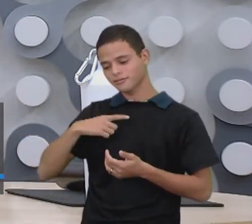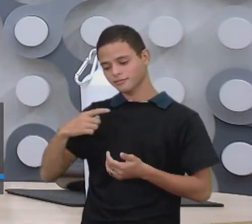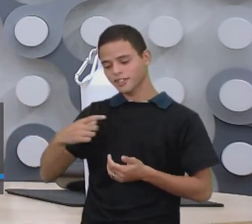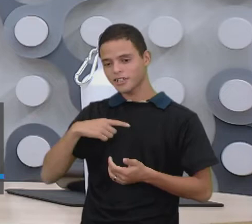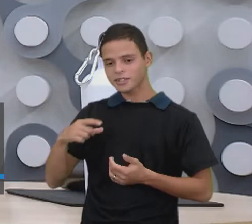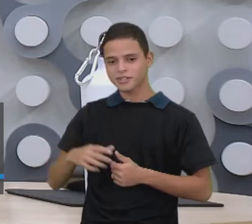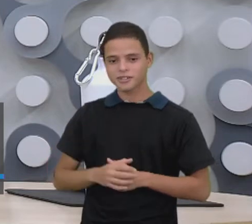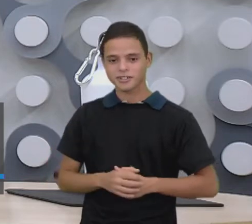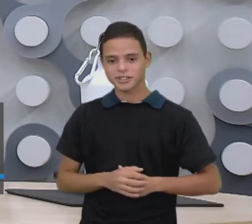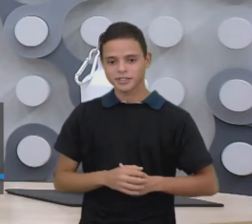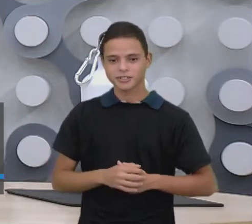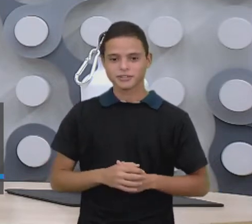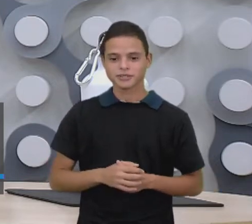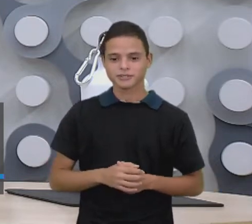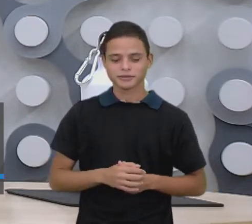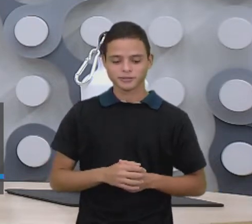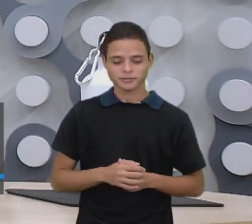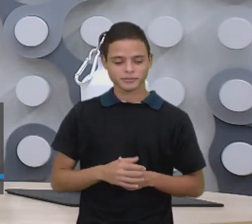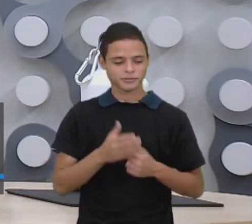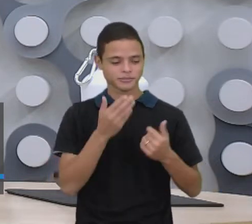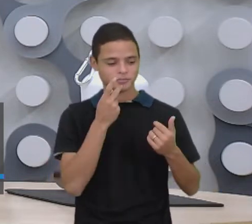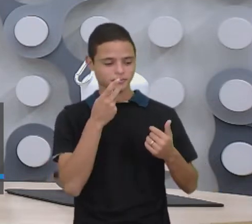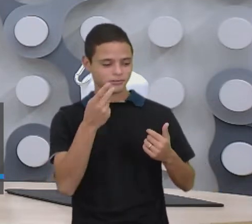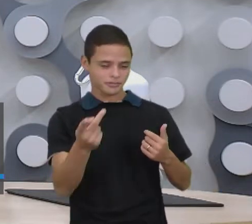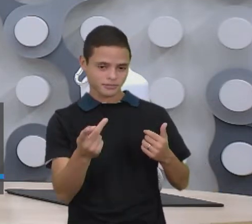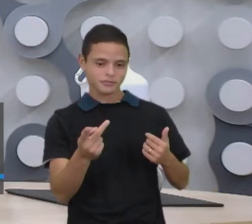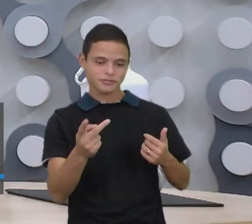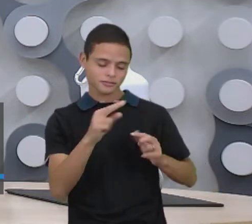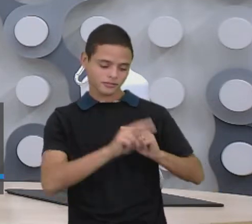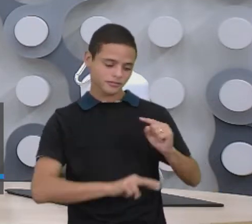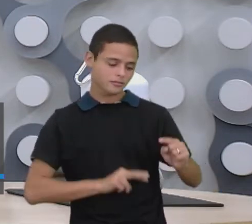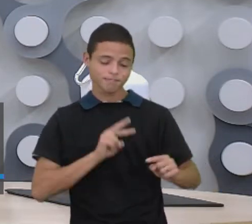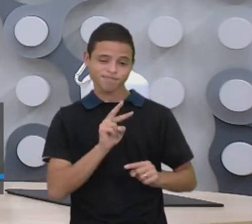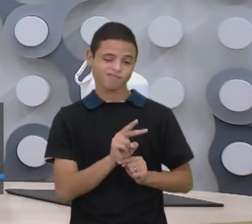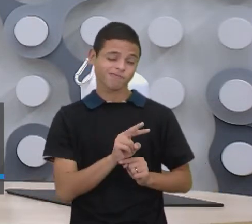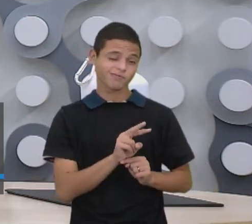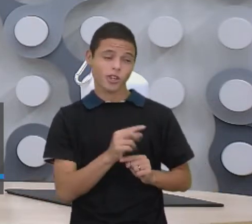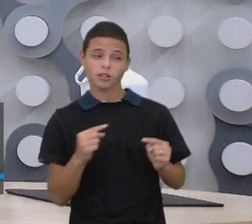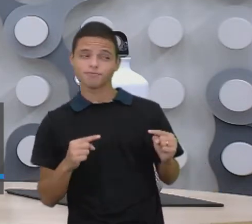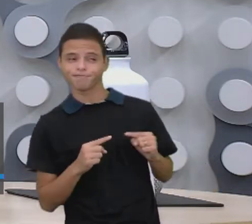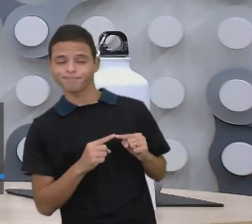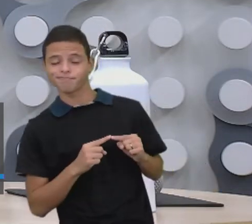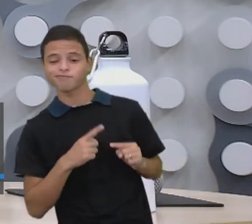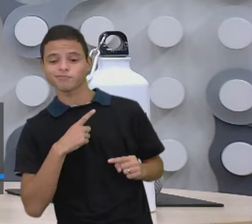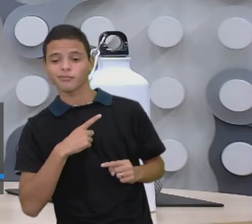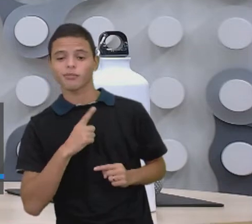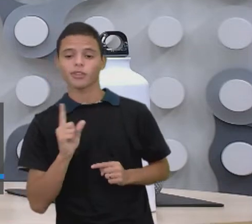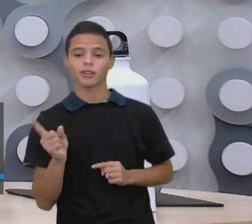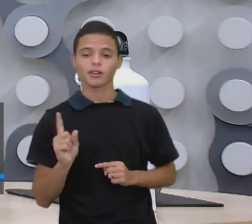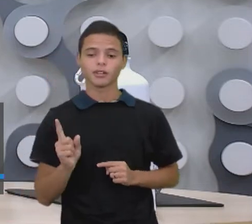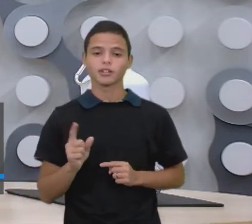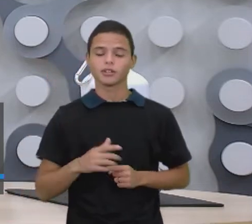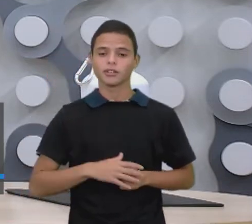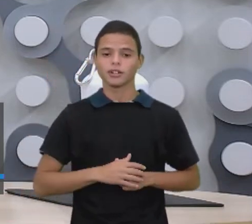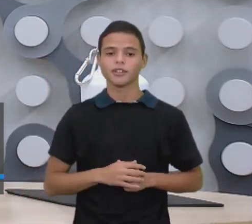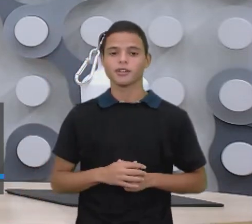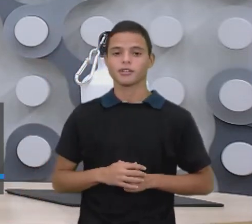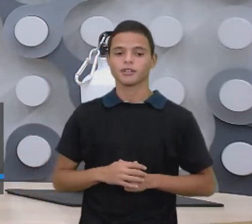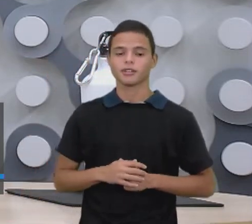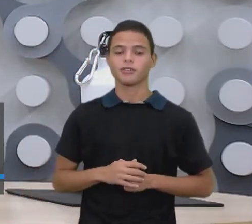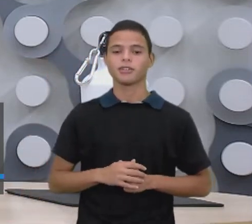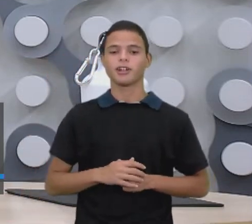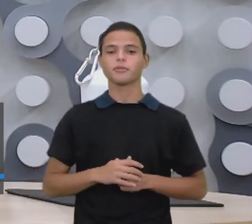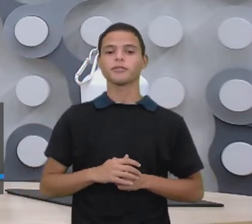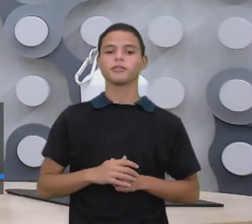selos para falar quão sustentável é a obra, e isso aí valoriza muito a construção,